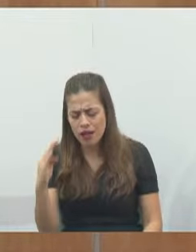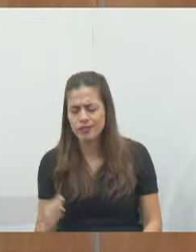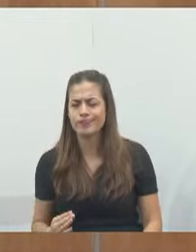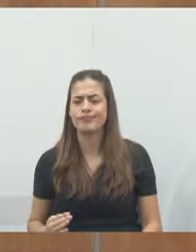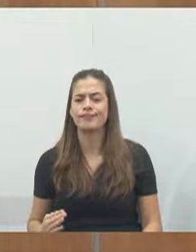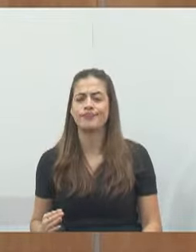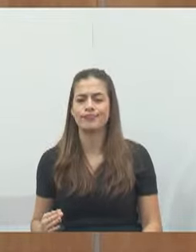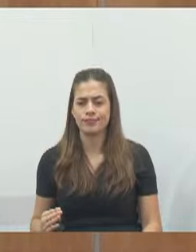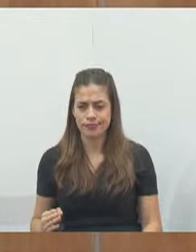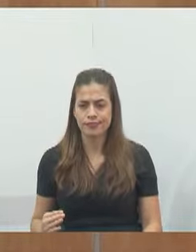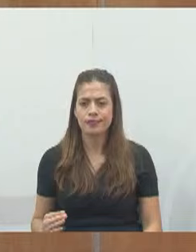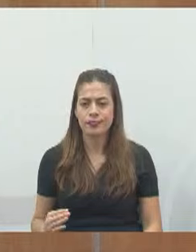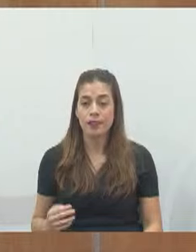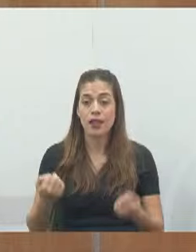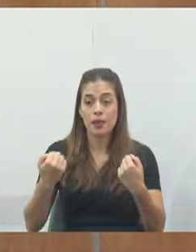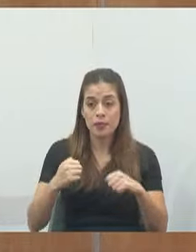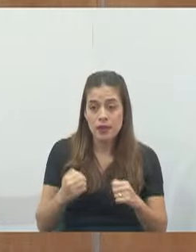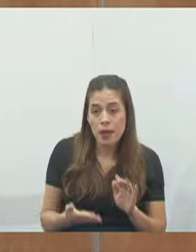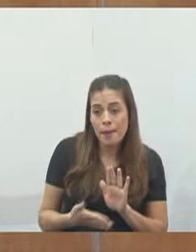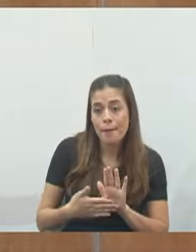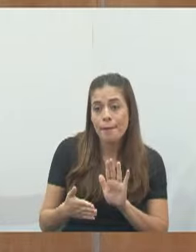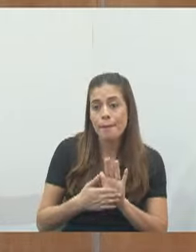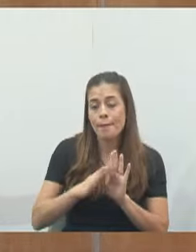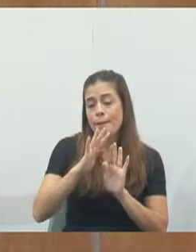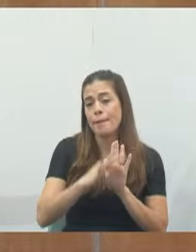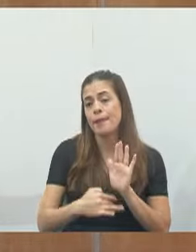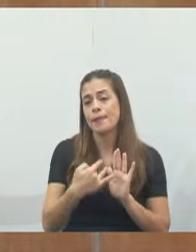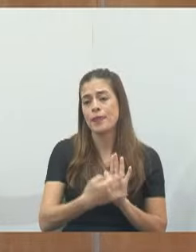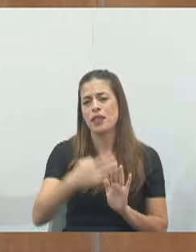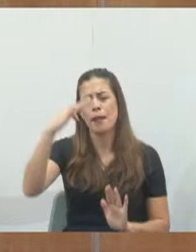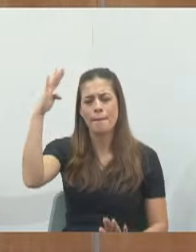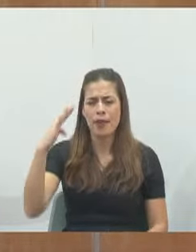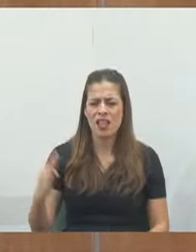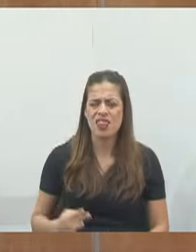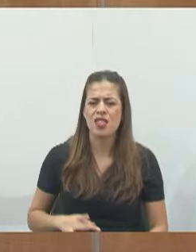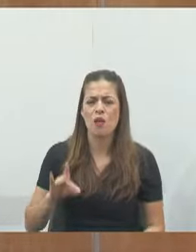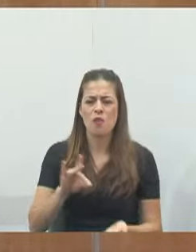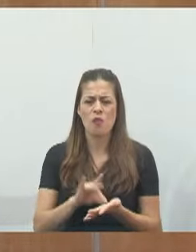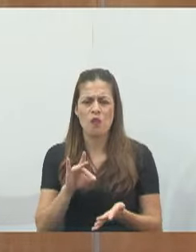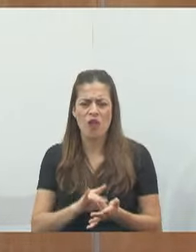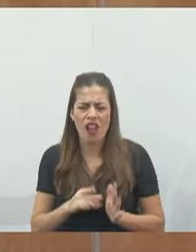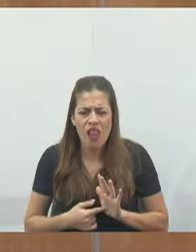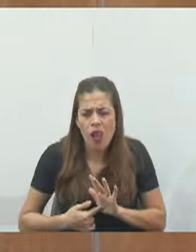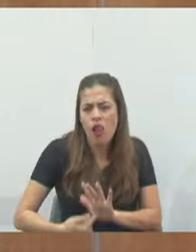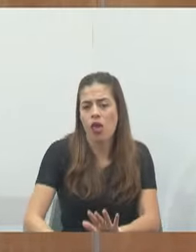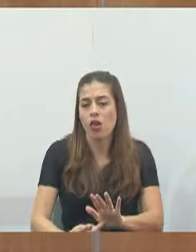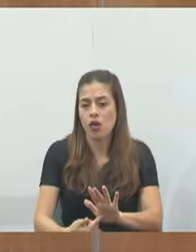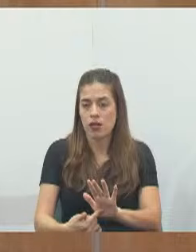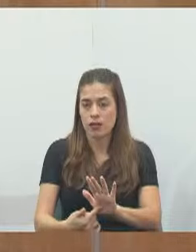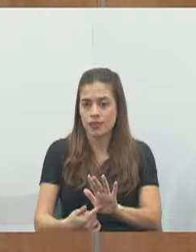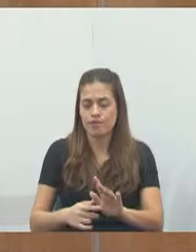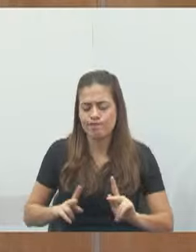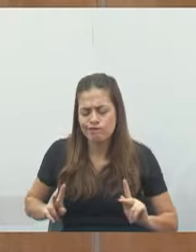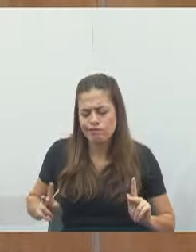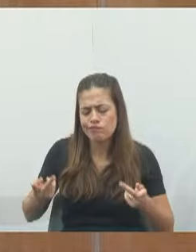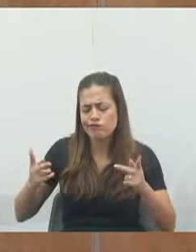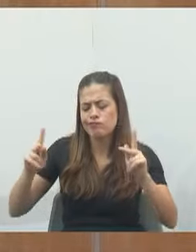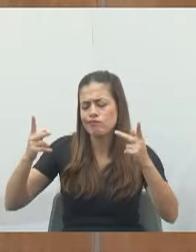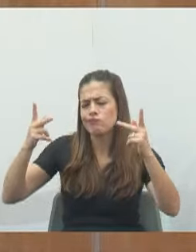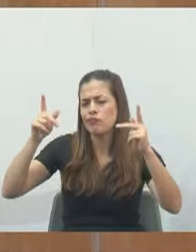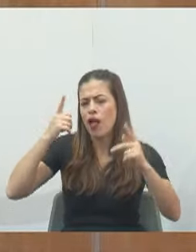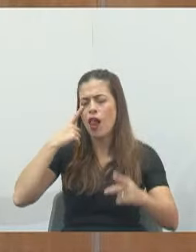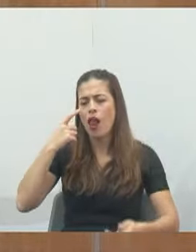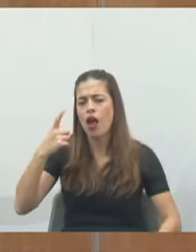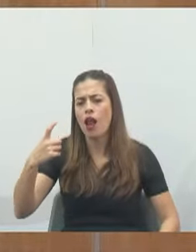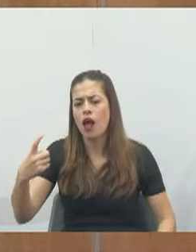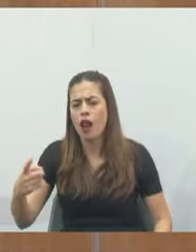propor uma agenda Brasil, né? Autêntica, verdadeira, cada vez valorizando mais os